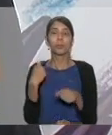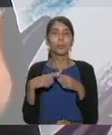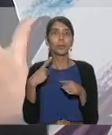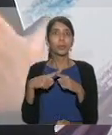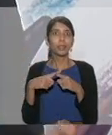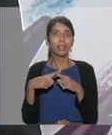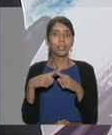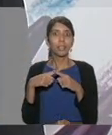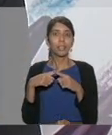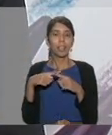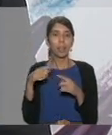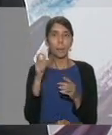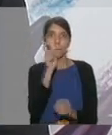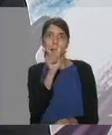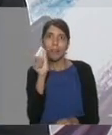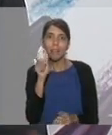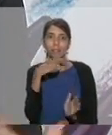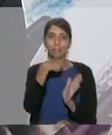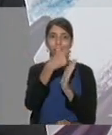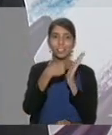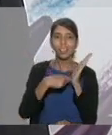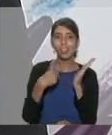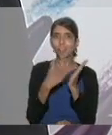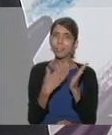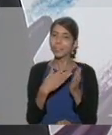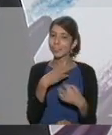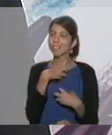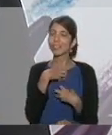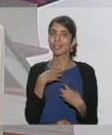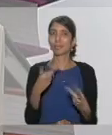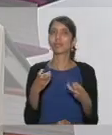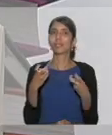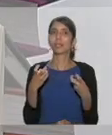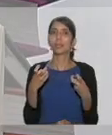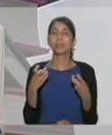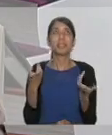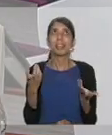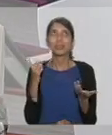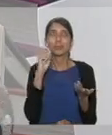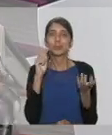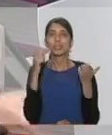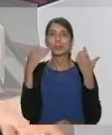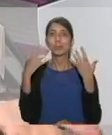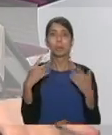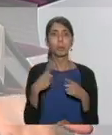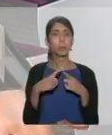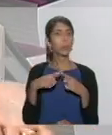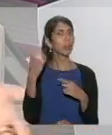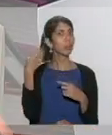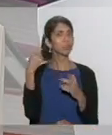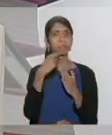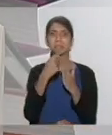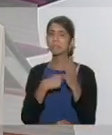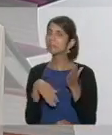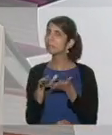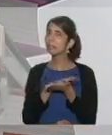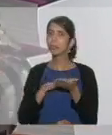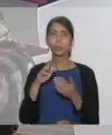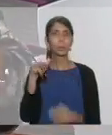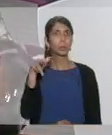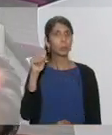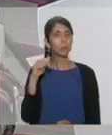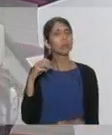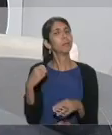porque isso transborda nas suas palavras, nas páginas dos livros. Eu não sei nem explicar, porque eu nunca tinha escrito nada, né? Assim,